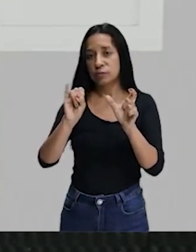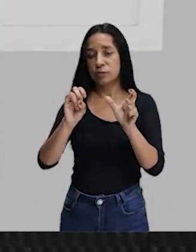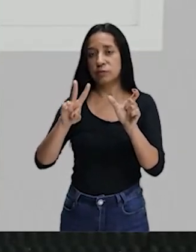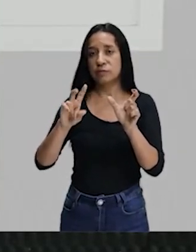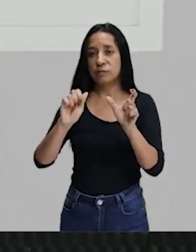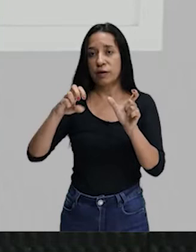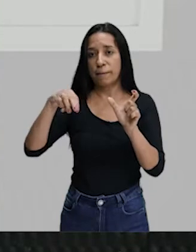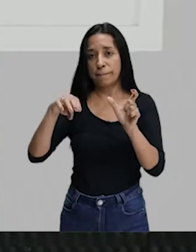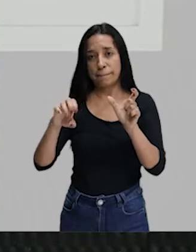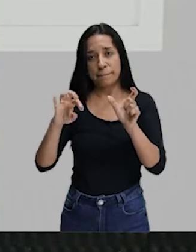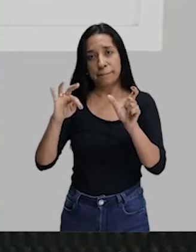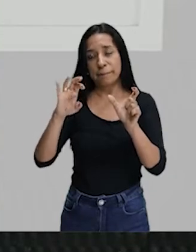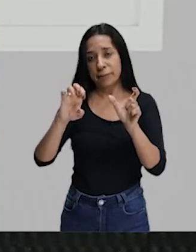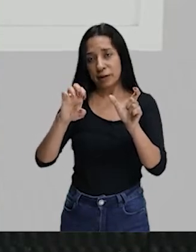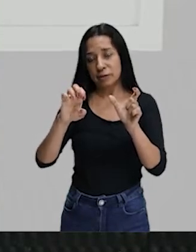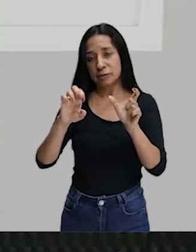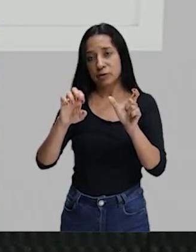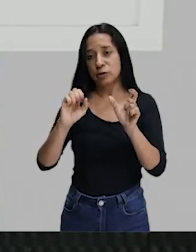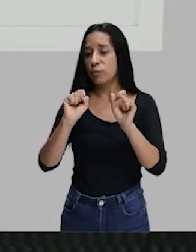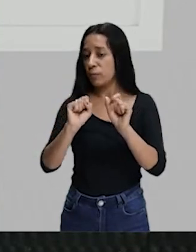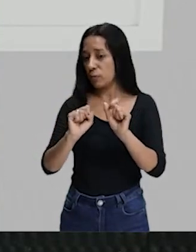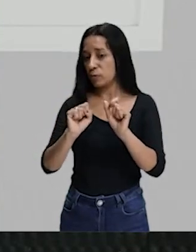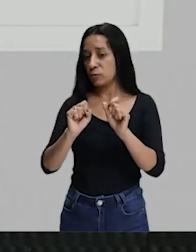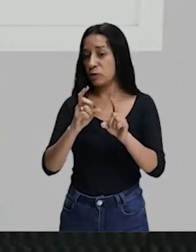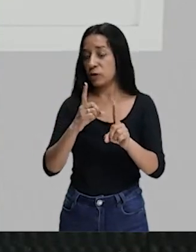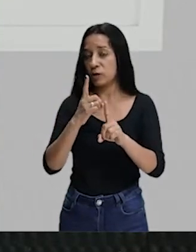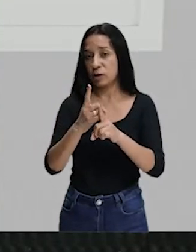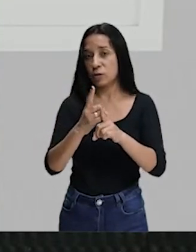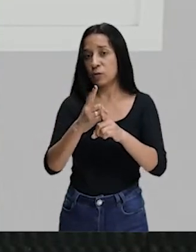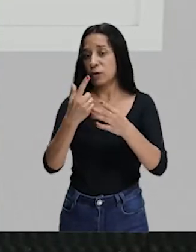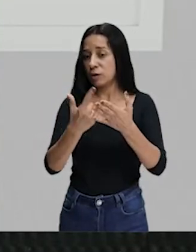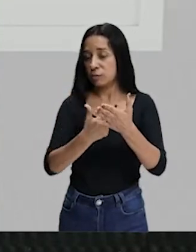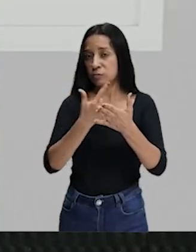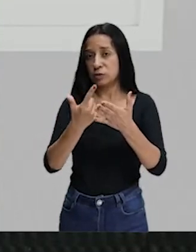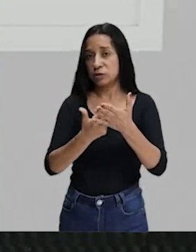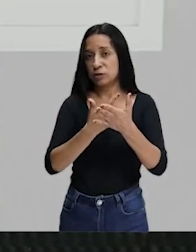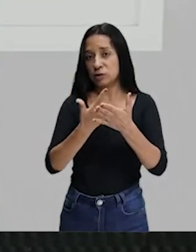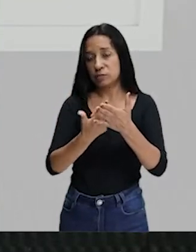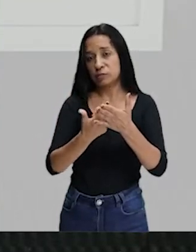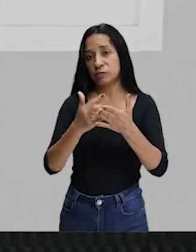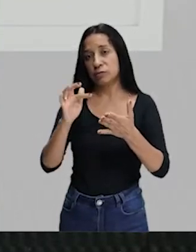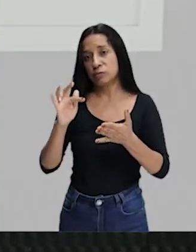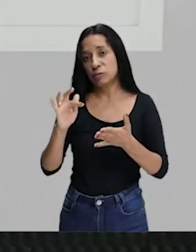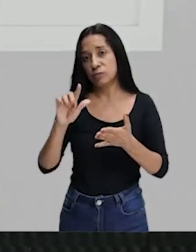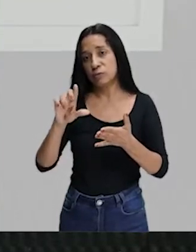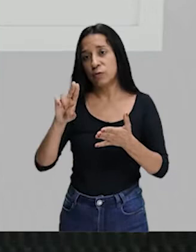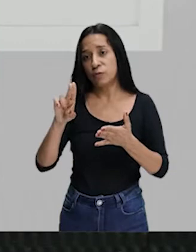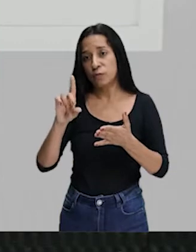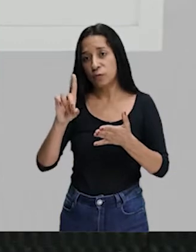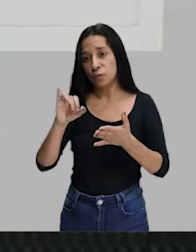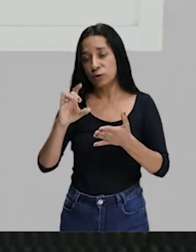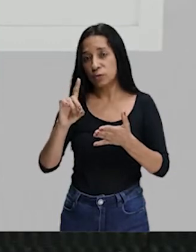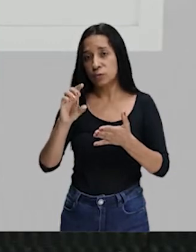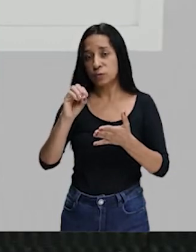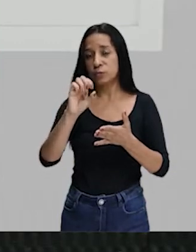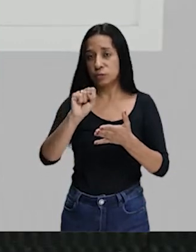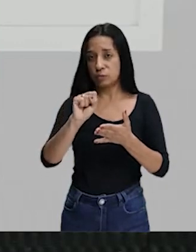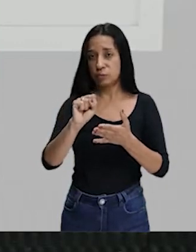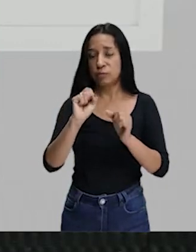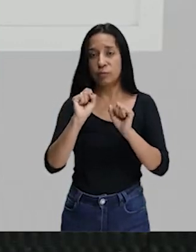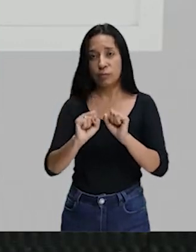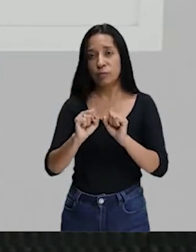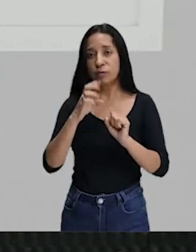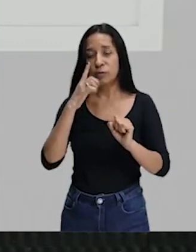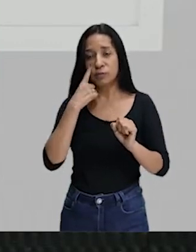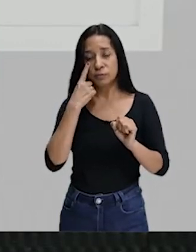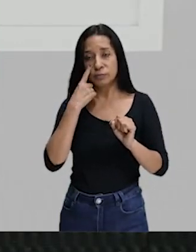possa ler por aí que aconteça aí também em fluidos muito viscosos. Essa observação, tá certo? Vocês podem deixar aí. Pode